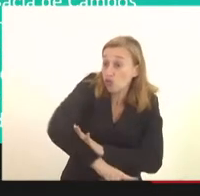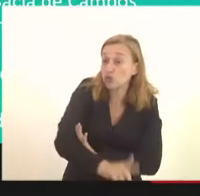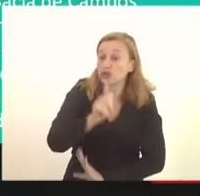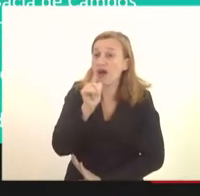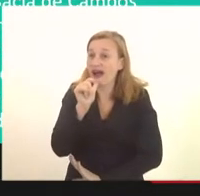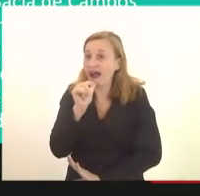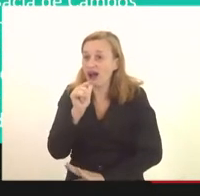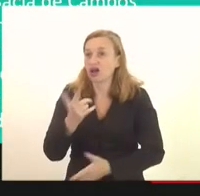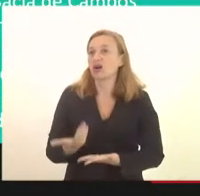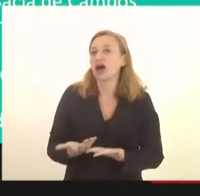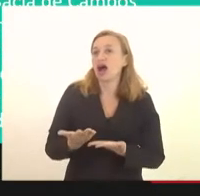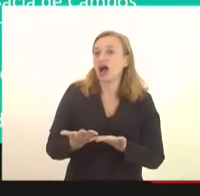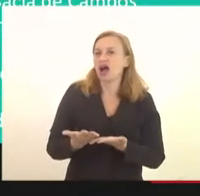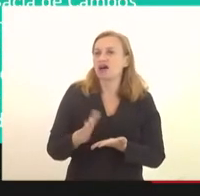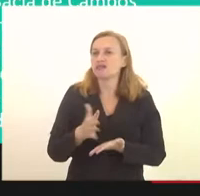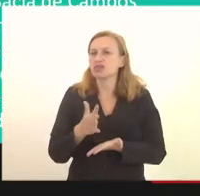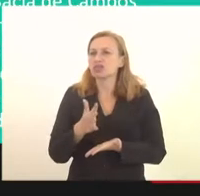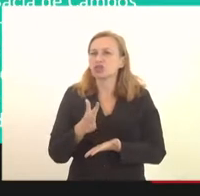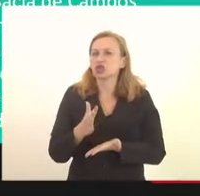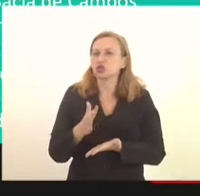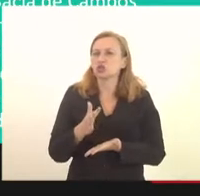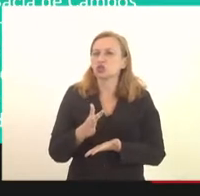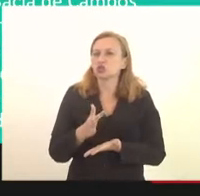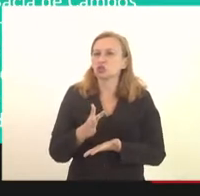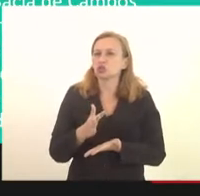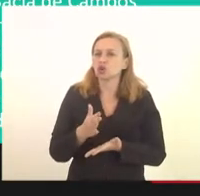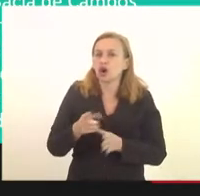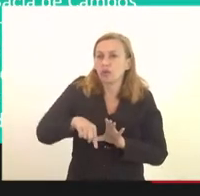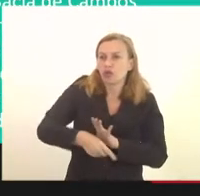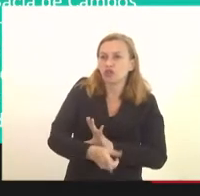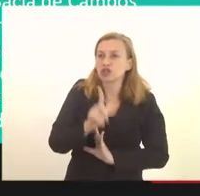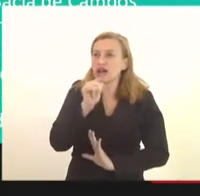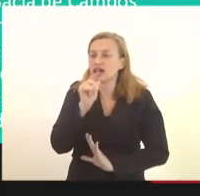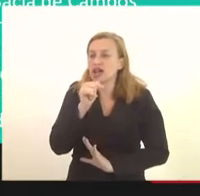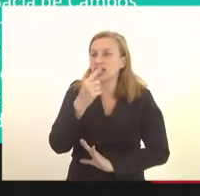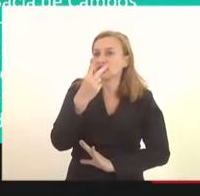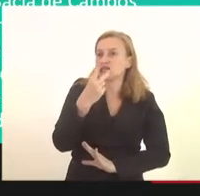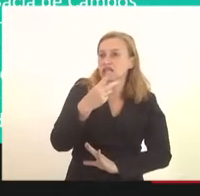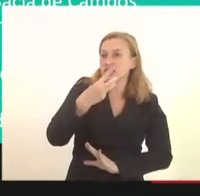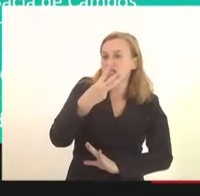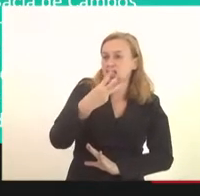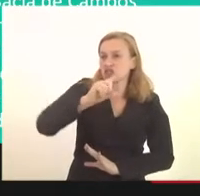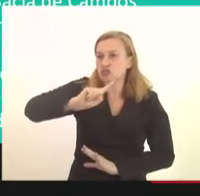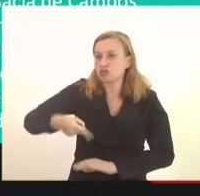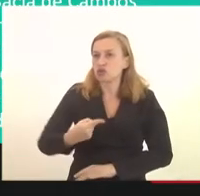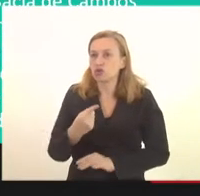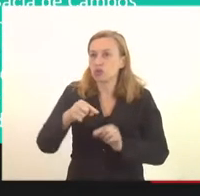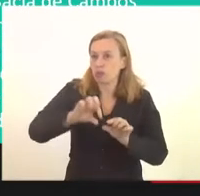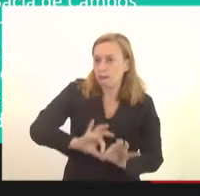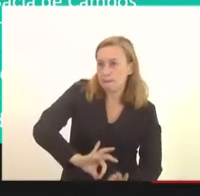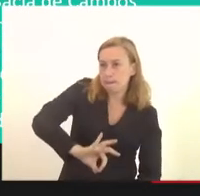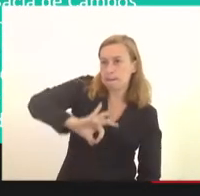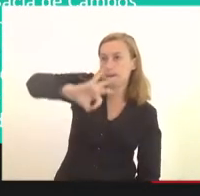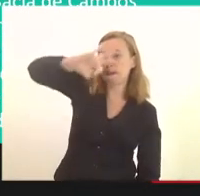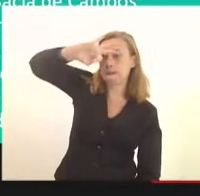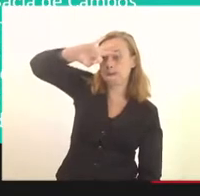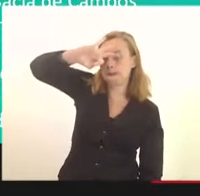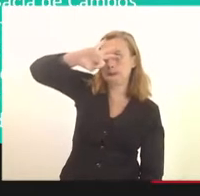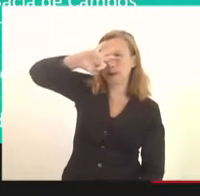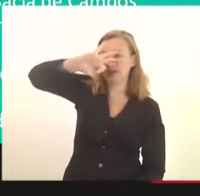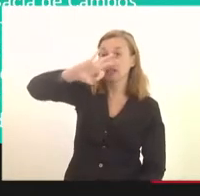Aqui a média de água, vamos dizer assim, nessas áreas é de 3 mil metros de lâmina d'água, então a gente está falando de uma exploração que é bastante